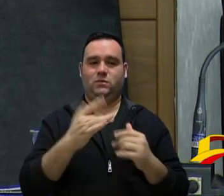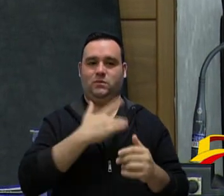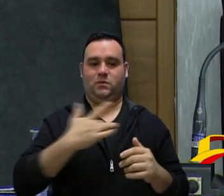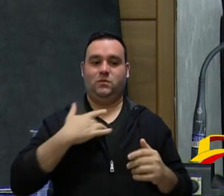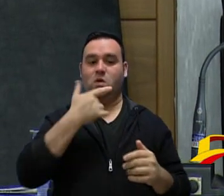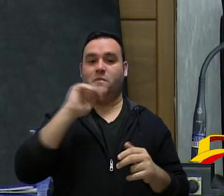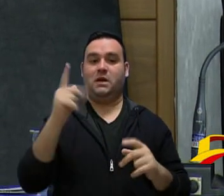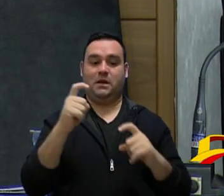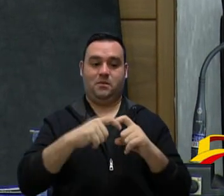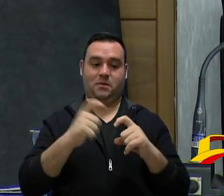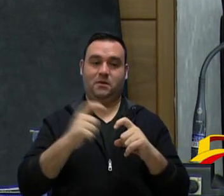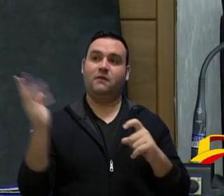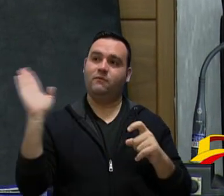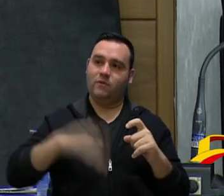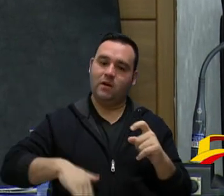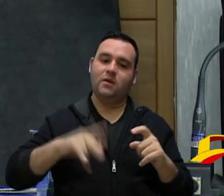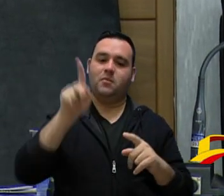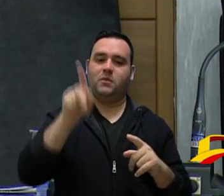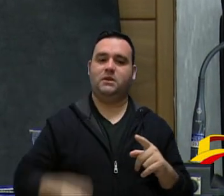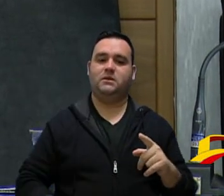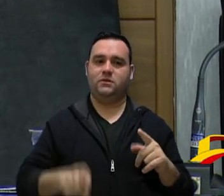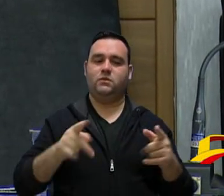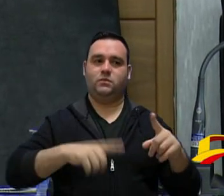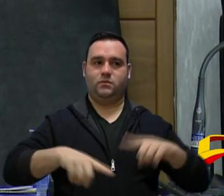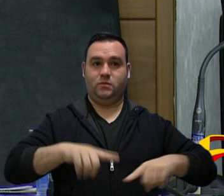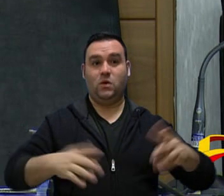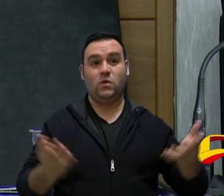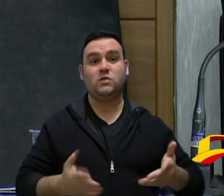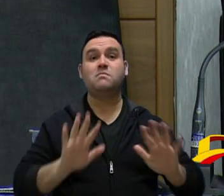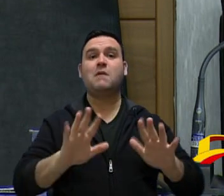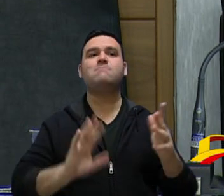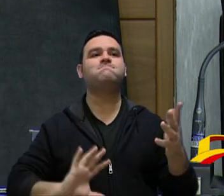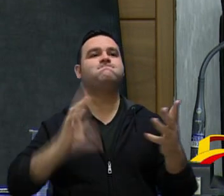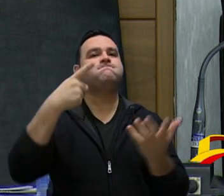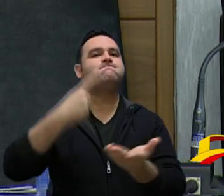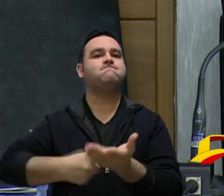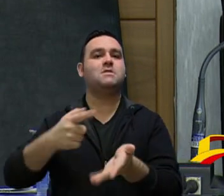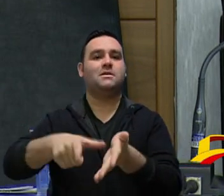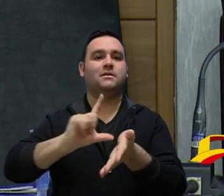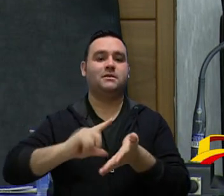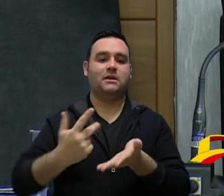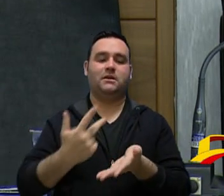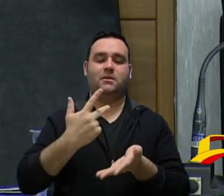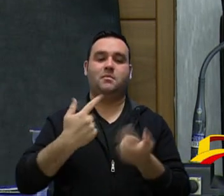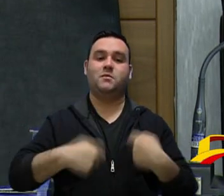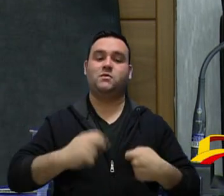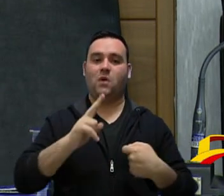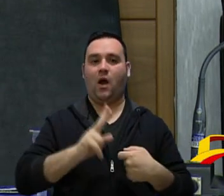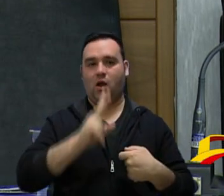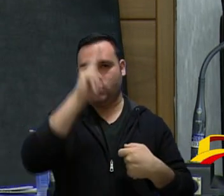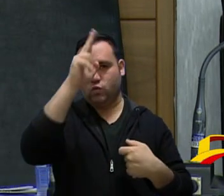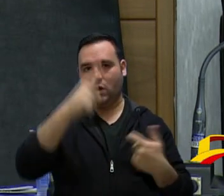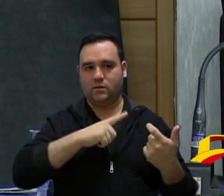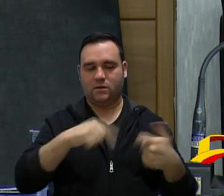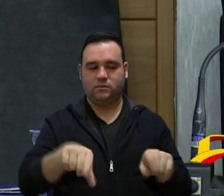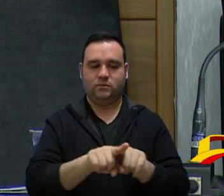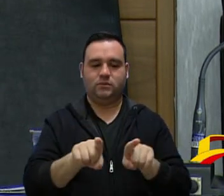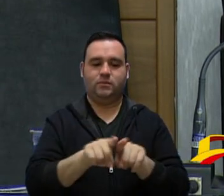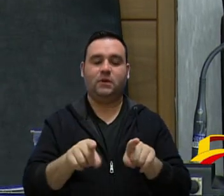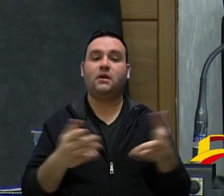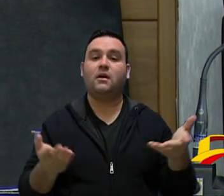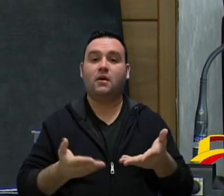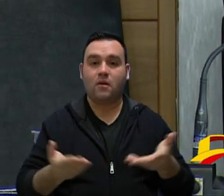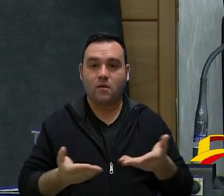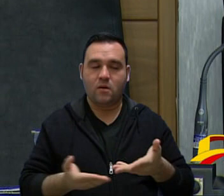brasileiro deveria aprender para todos nós hoje mas houve um compromisso cirúrgico de última hora e eles teve